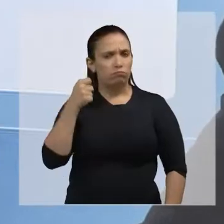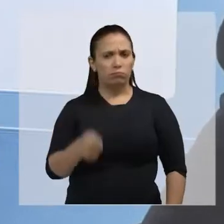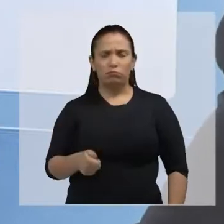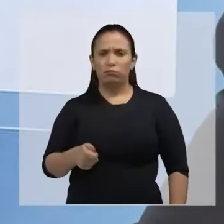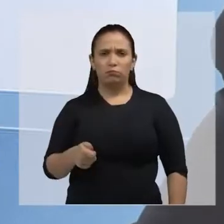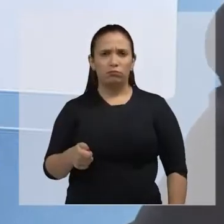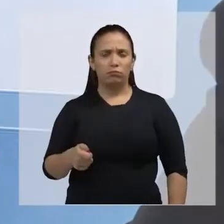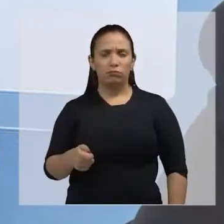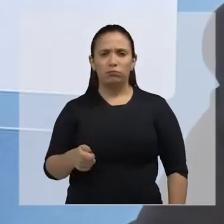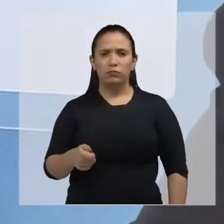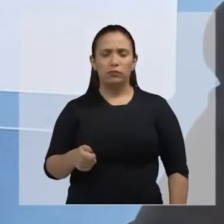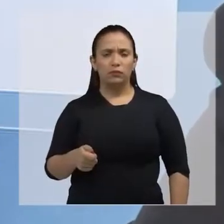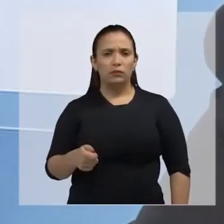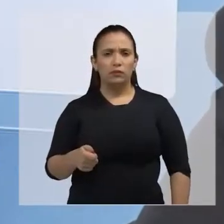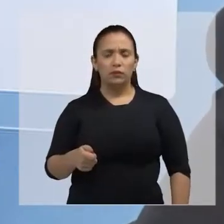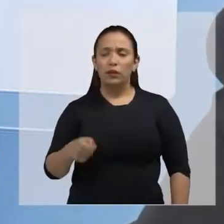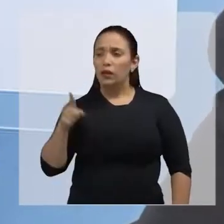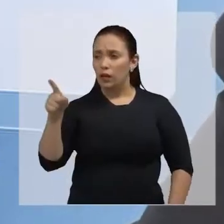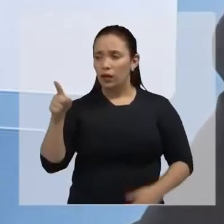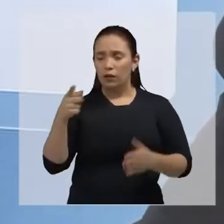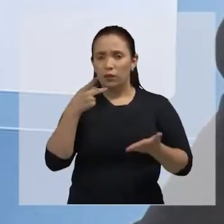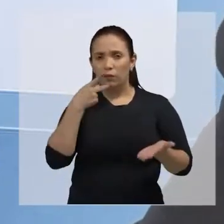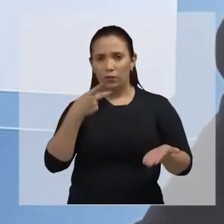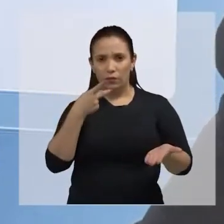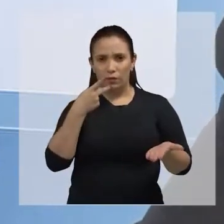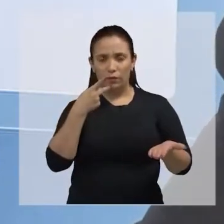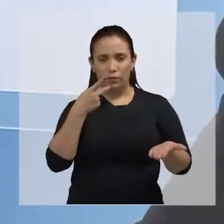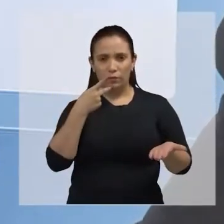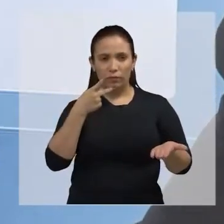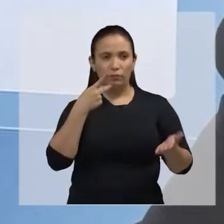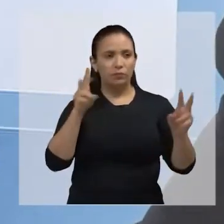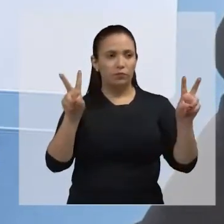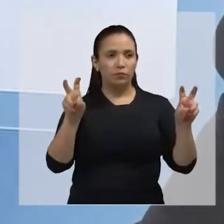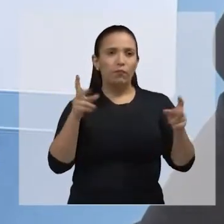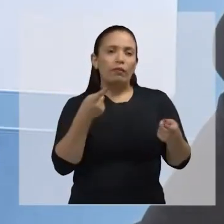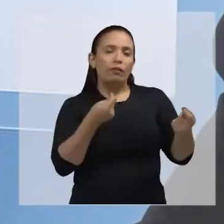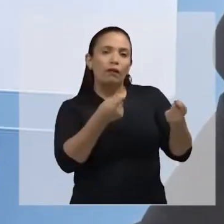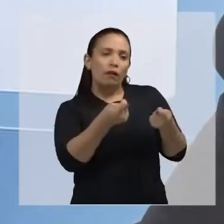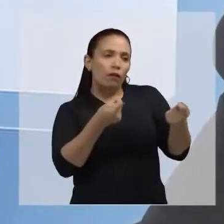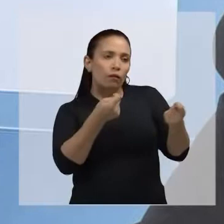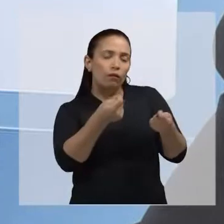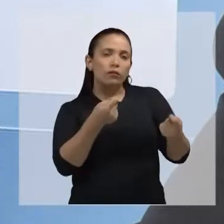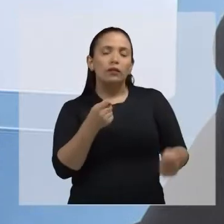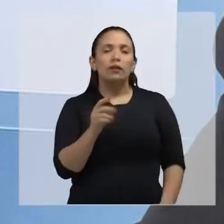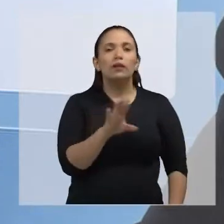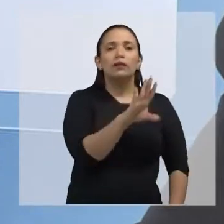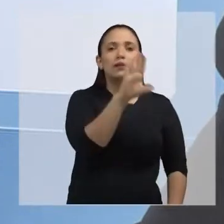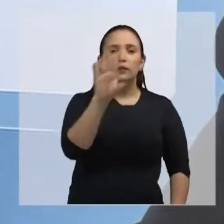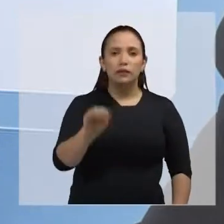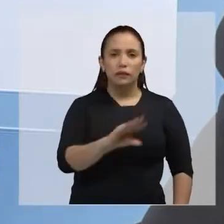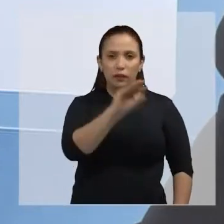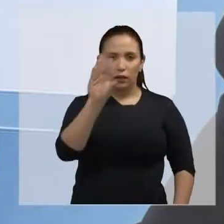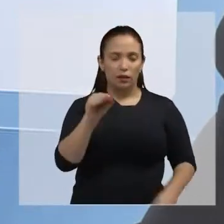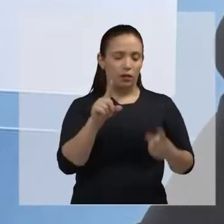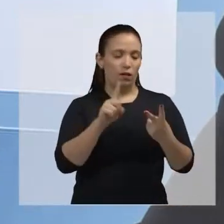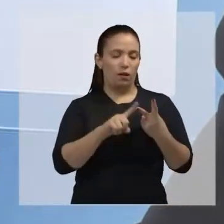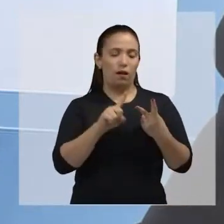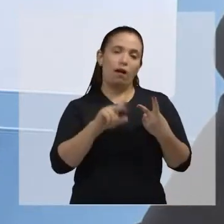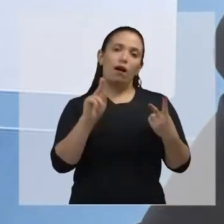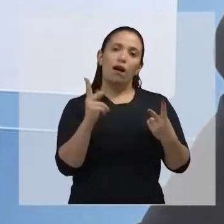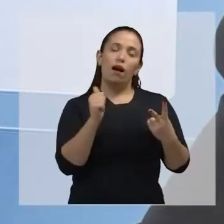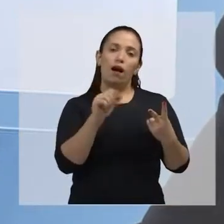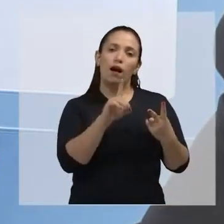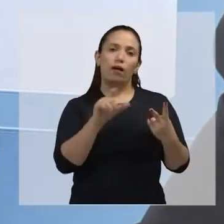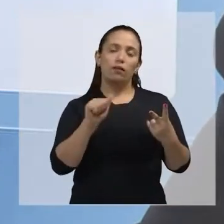da possibilidade da chapa que você falou aqui. Estava sendo negociada Ciro... Fernando Haddad, como